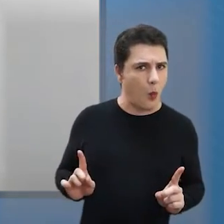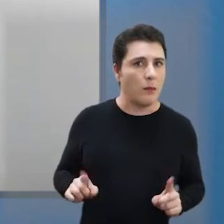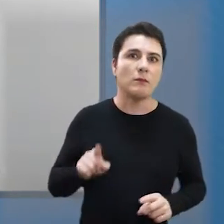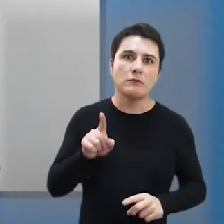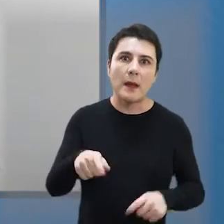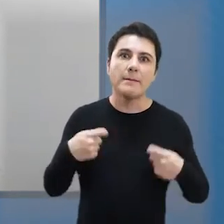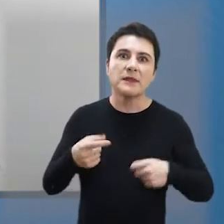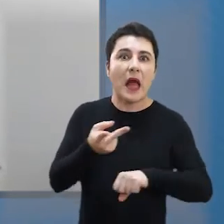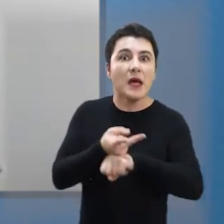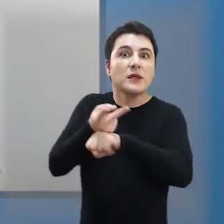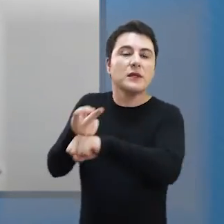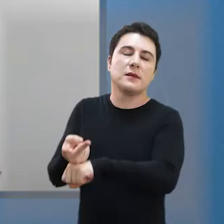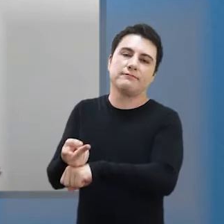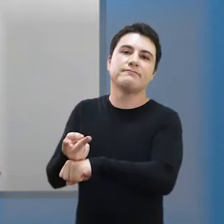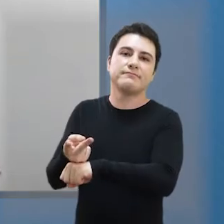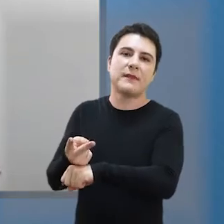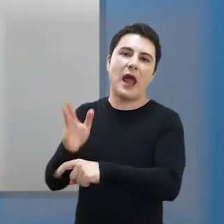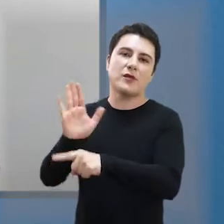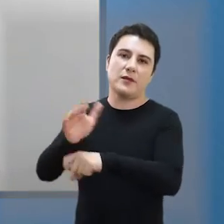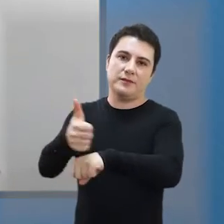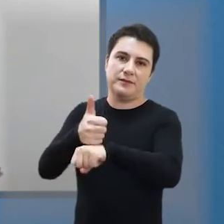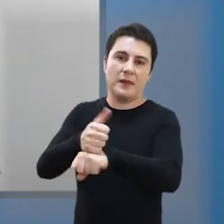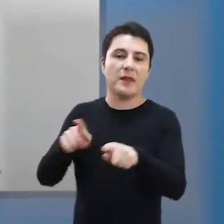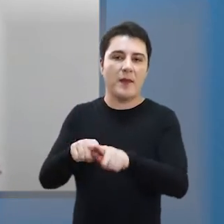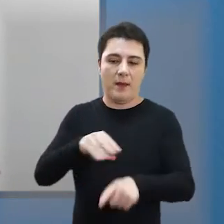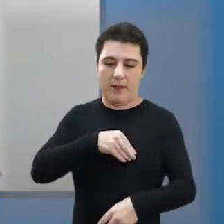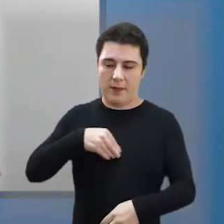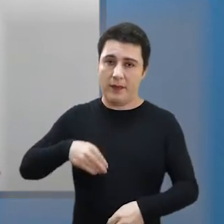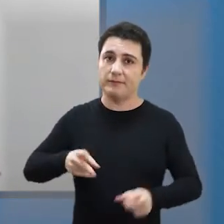for não, busque ajuda profissional e mantenha os